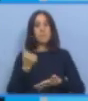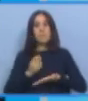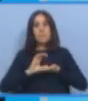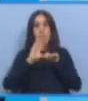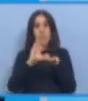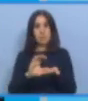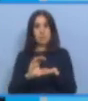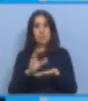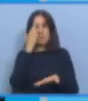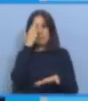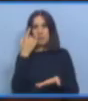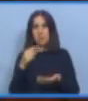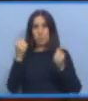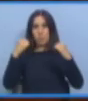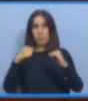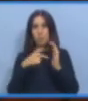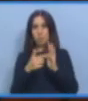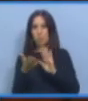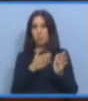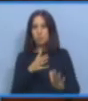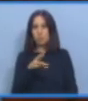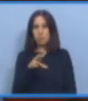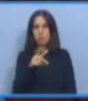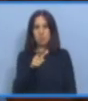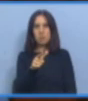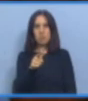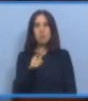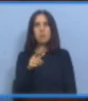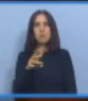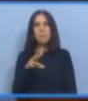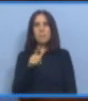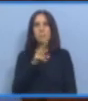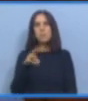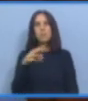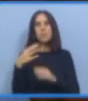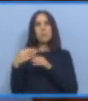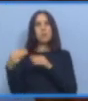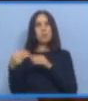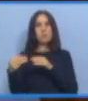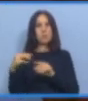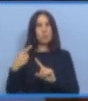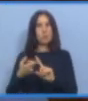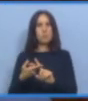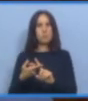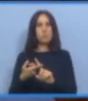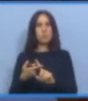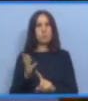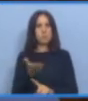financiamento que está previsto no Acordo, na ordem dos $1.000 milhões ano,